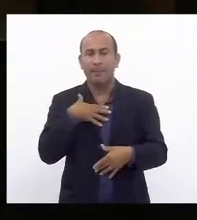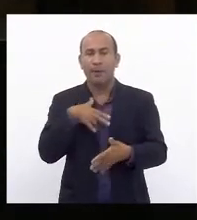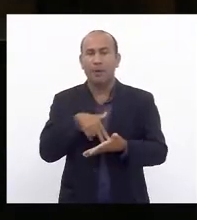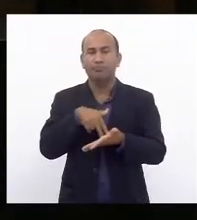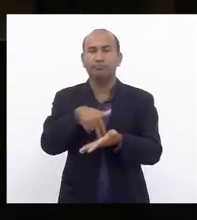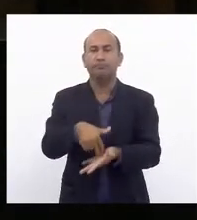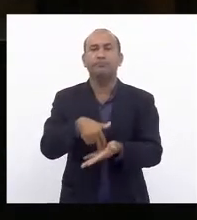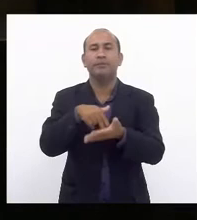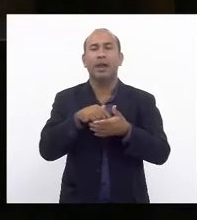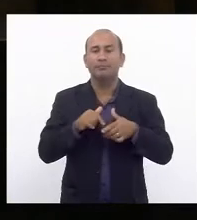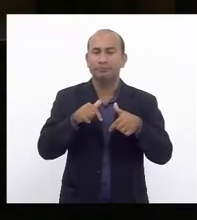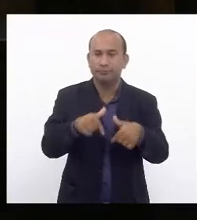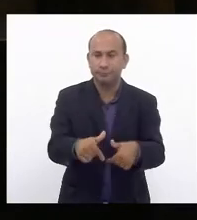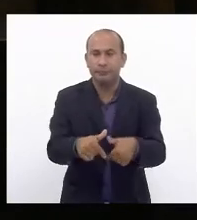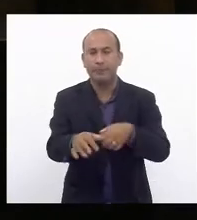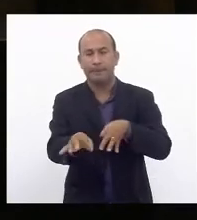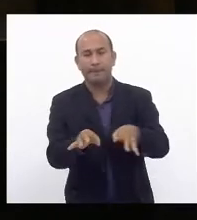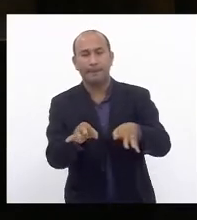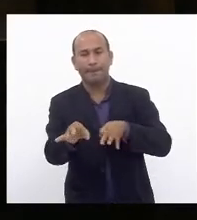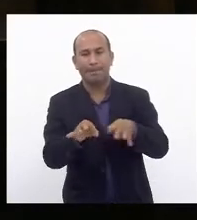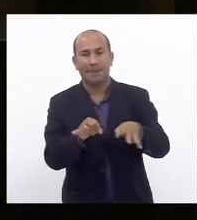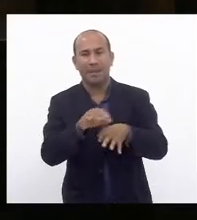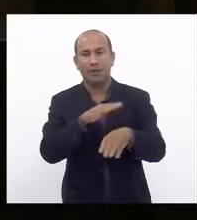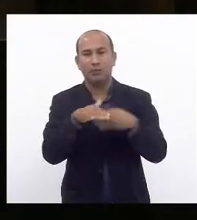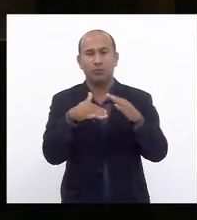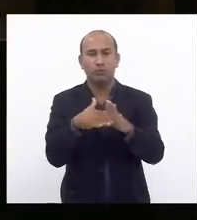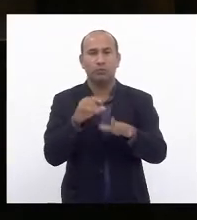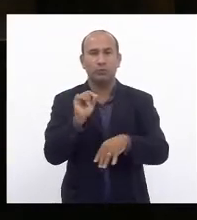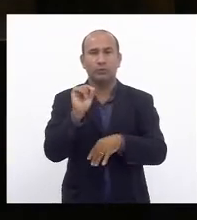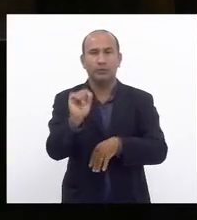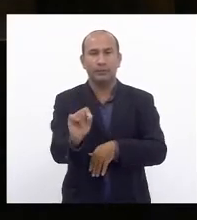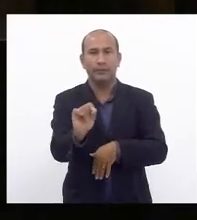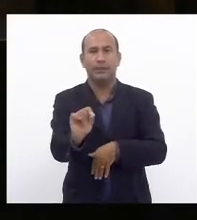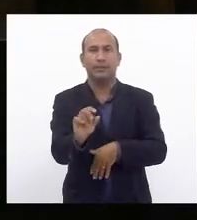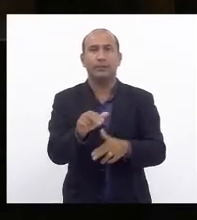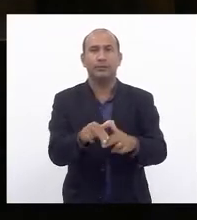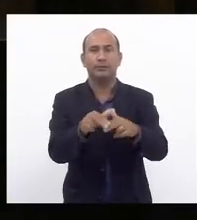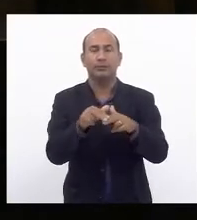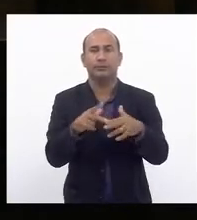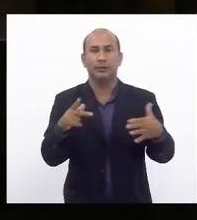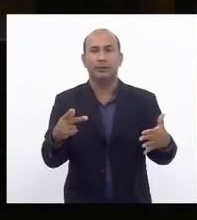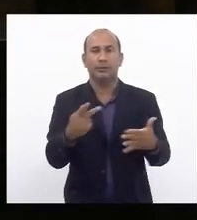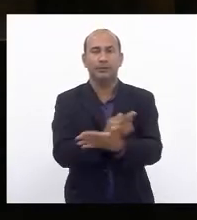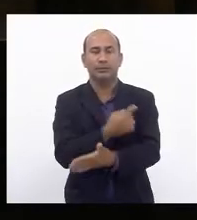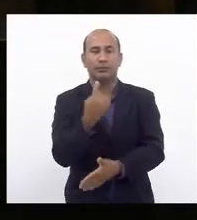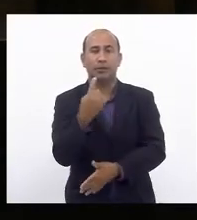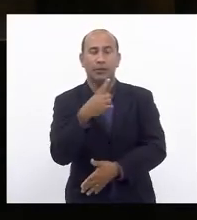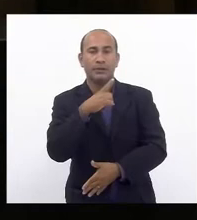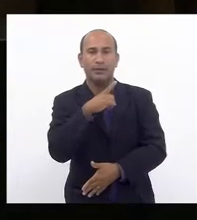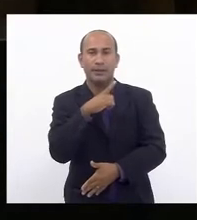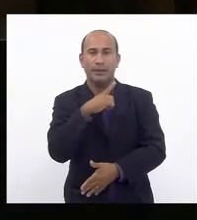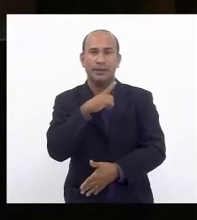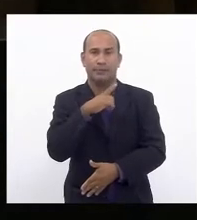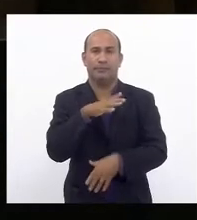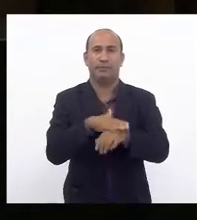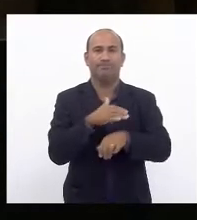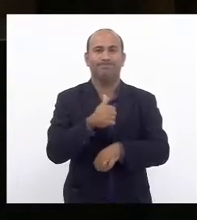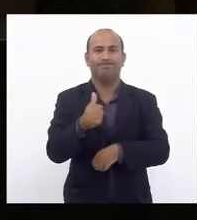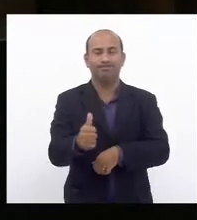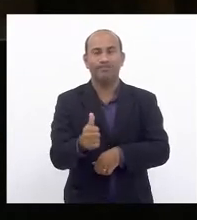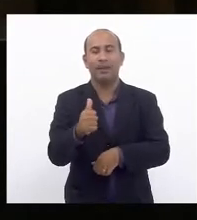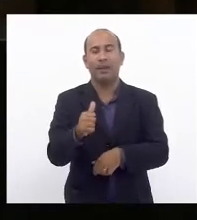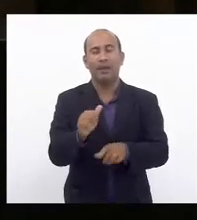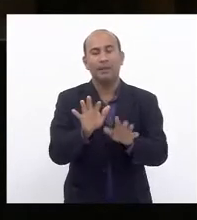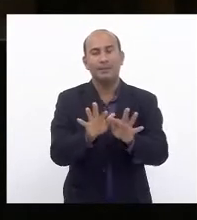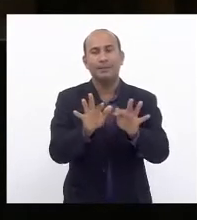essa iniciativa, a esse projeto e tudo que vem na tonalidade da gente garantir a dignidade básica, a dignidade